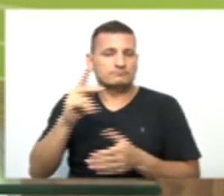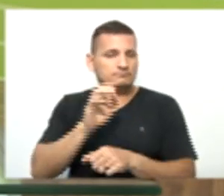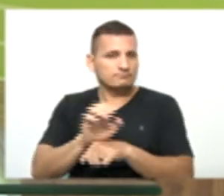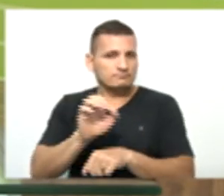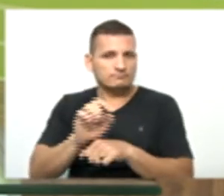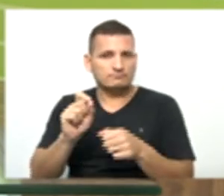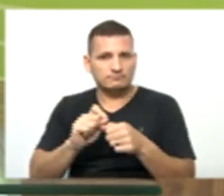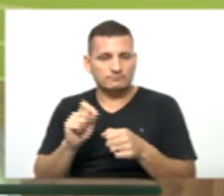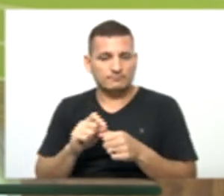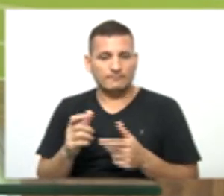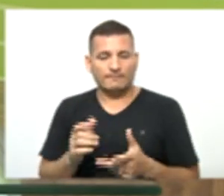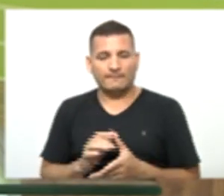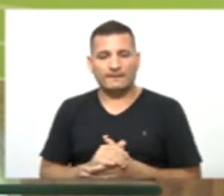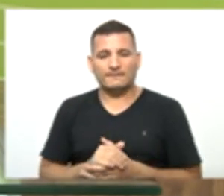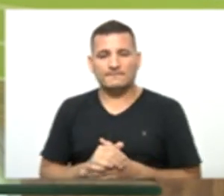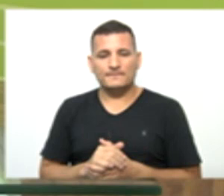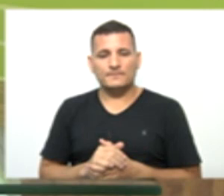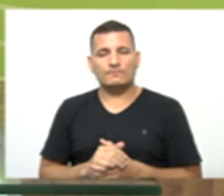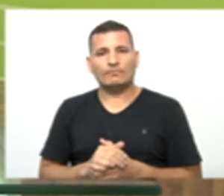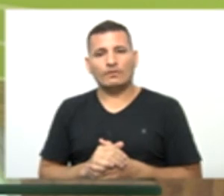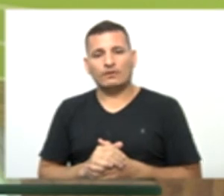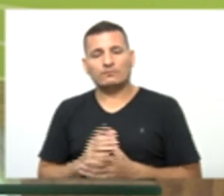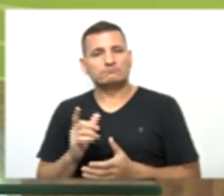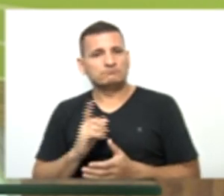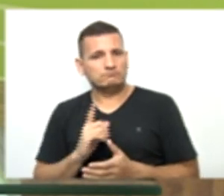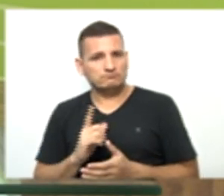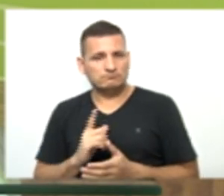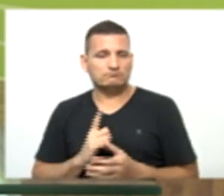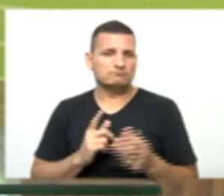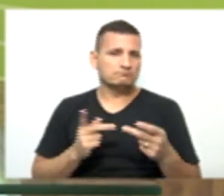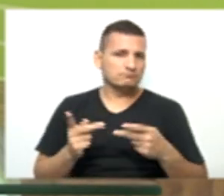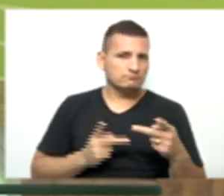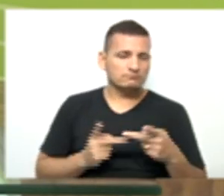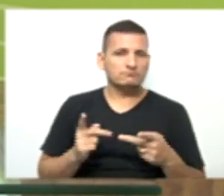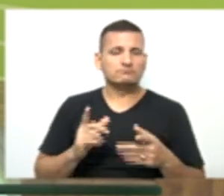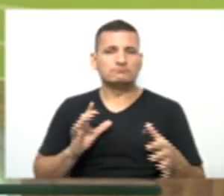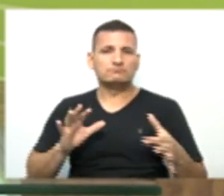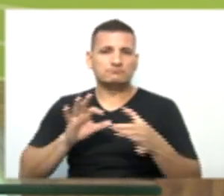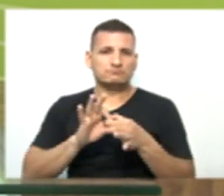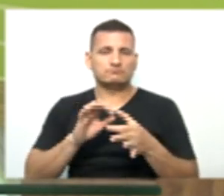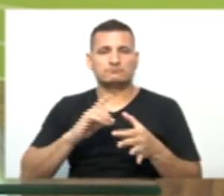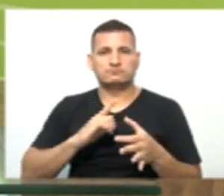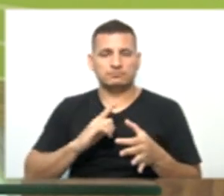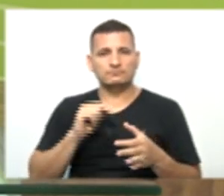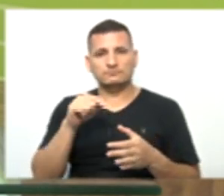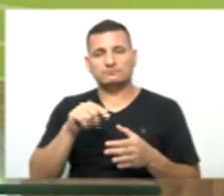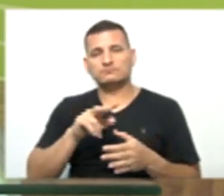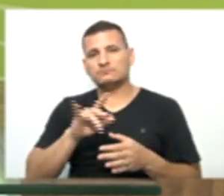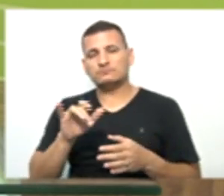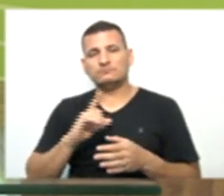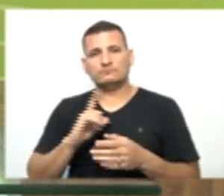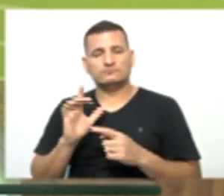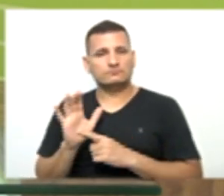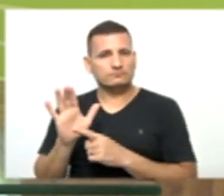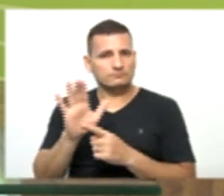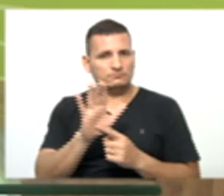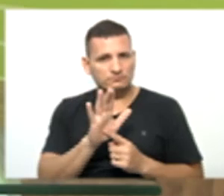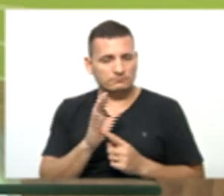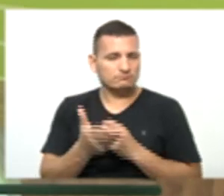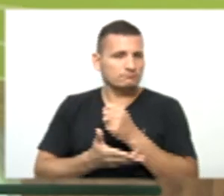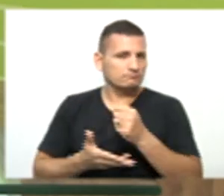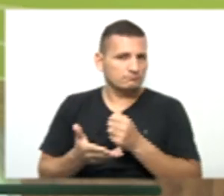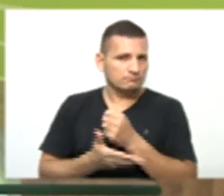Então, nós temos mecanismos, temos até um projeto integrador, onde vai estar te dando toda essa base